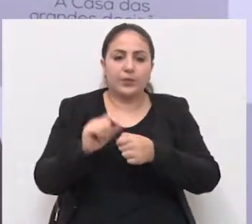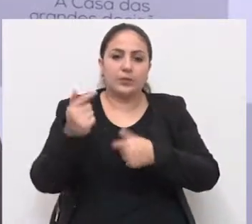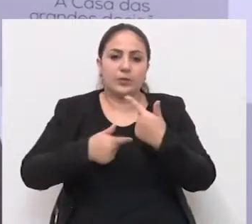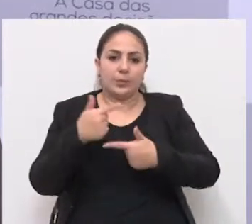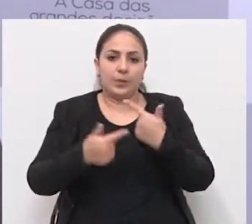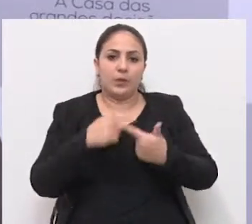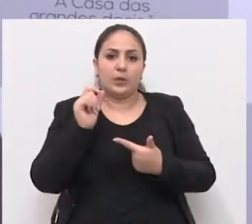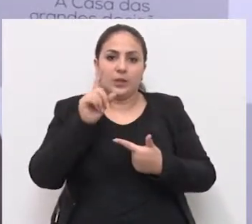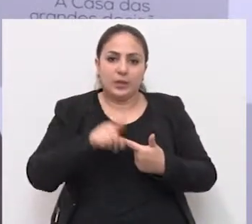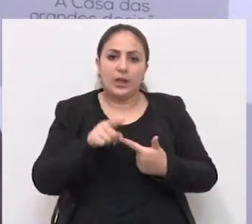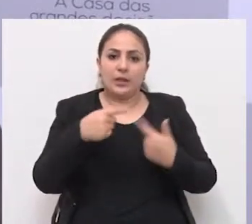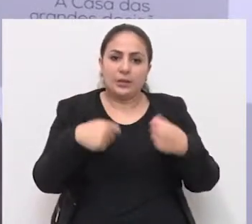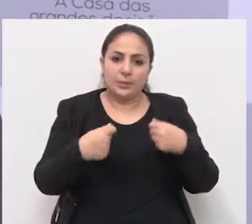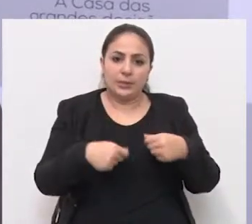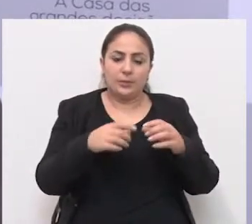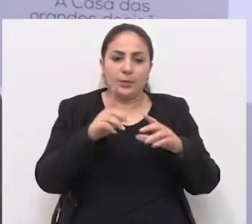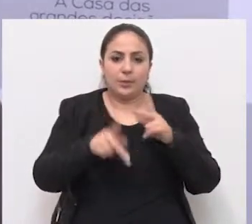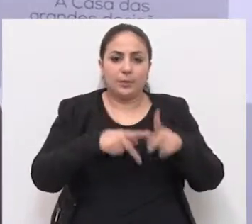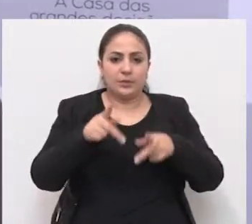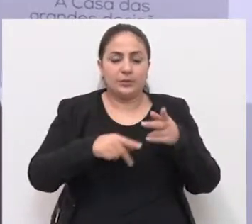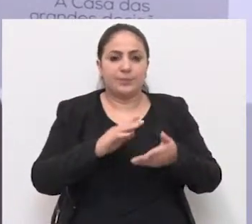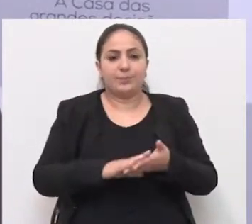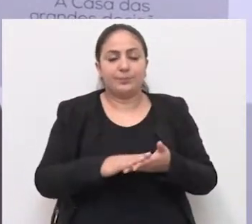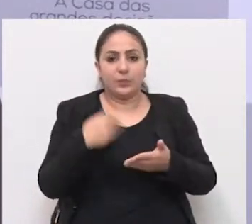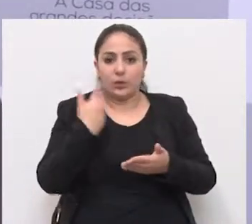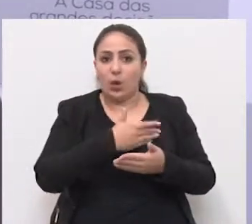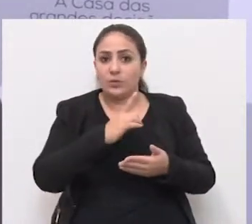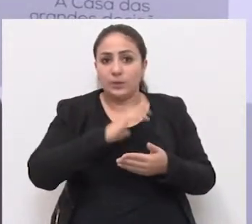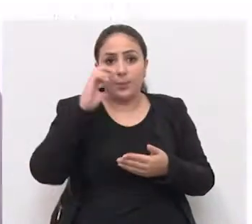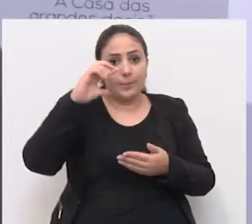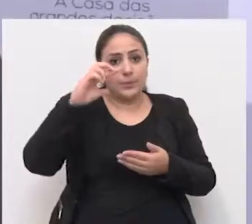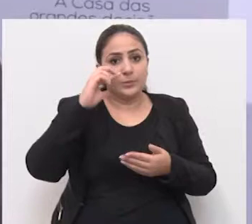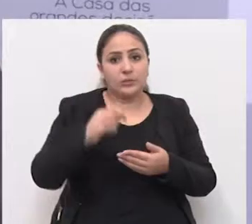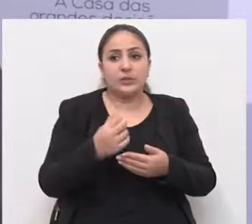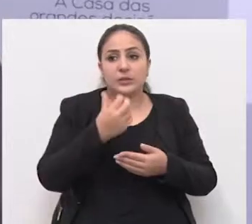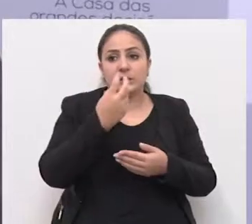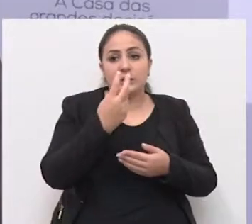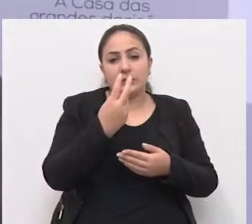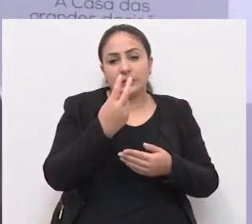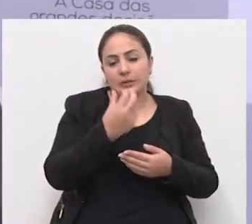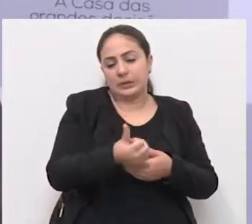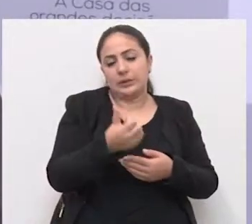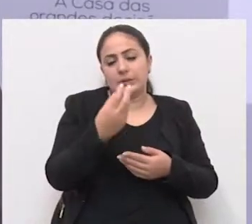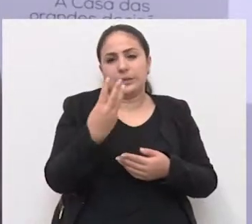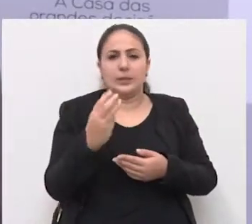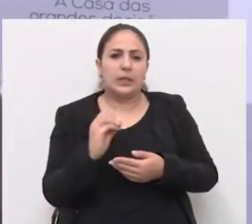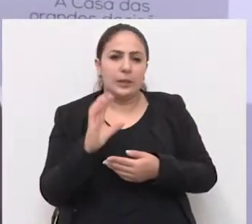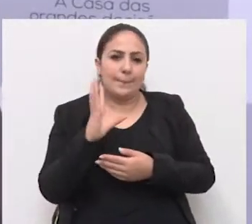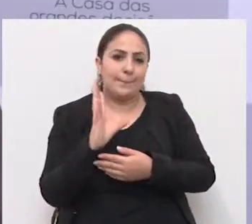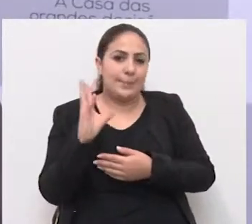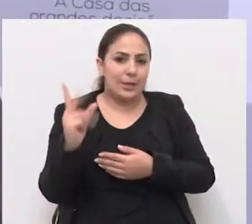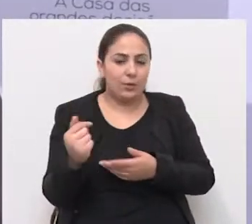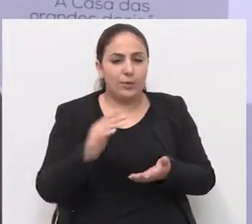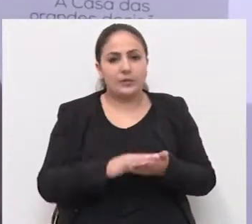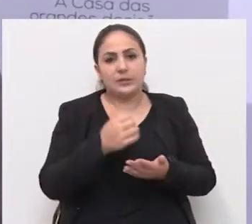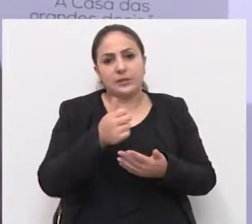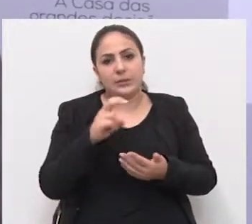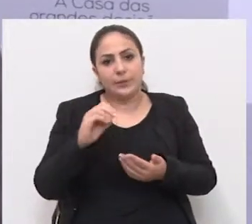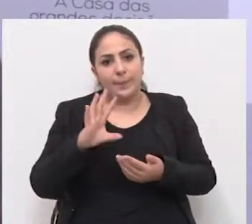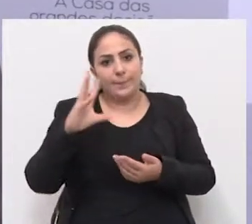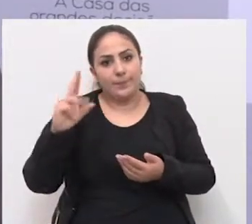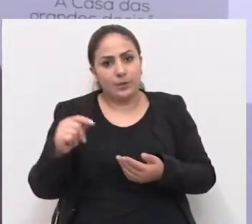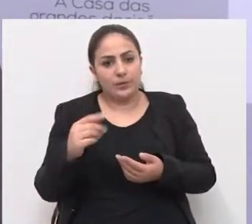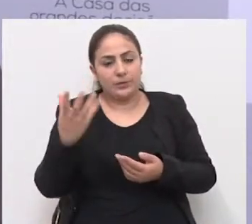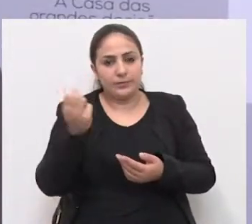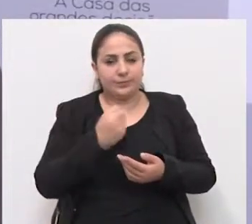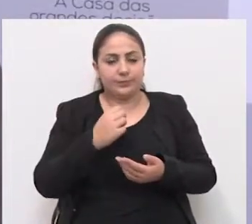recursos para a execução dos serviços que são demandados pela população. A gente tem uma perspectiva de 630 milhões,